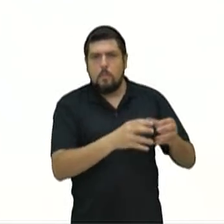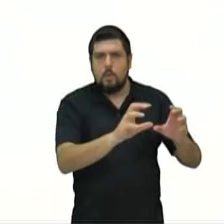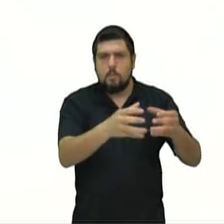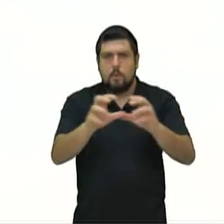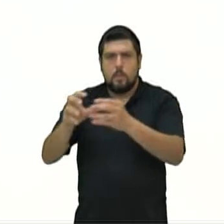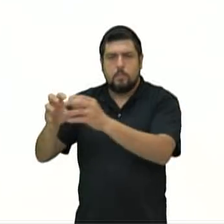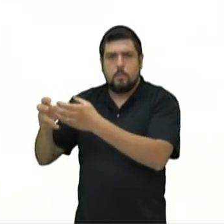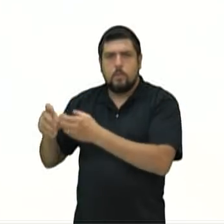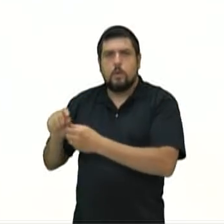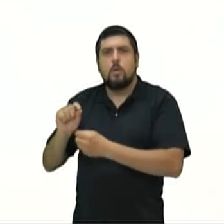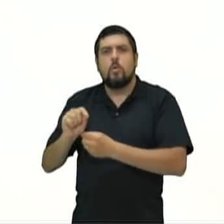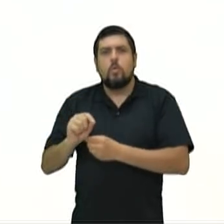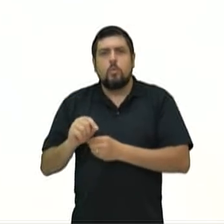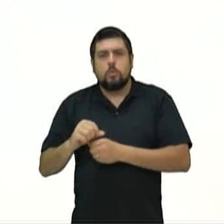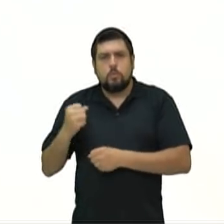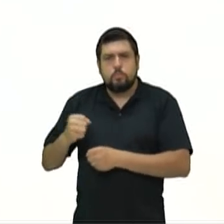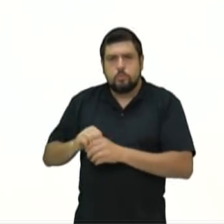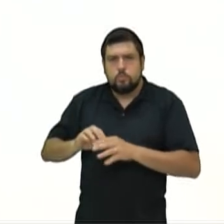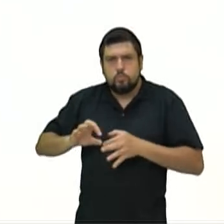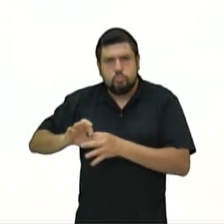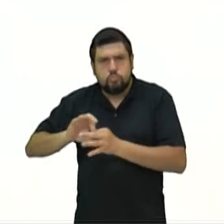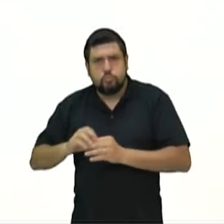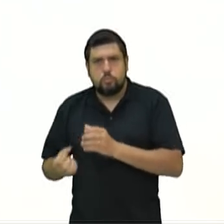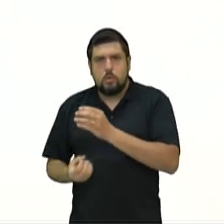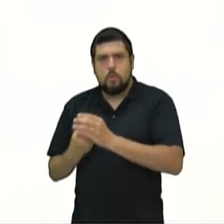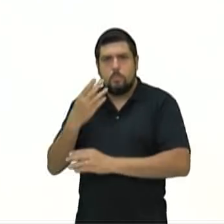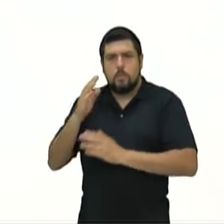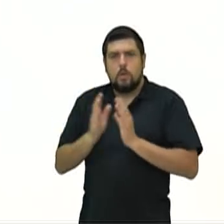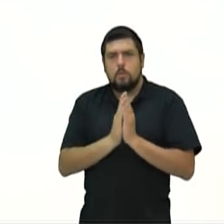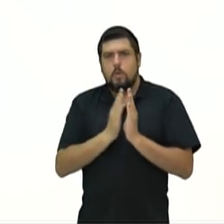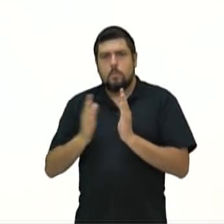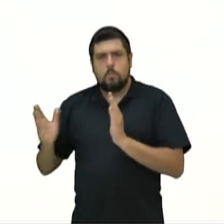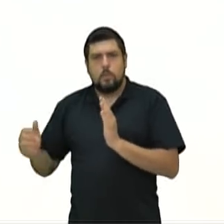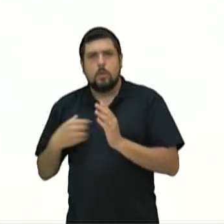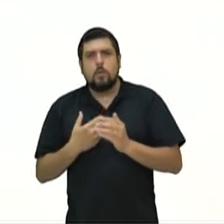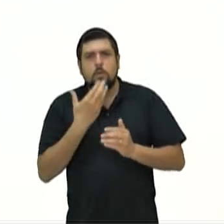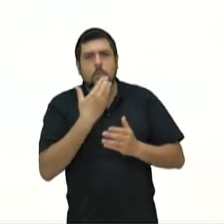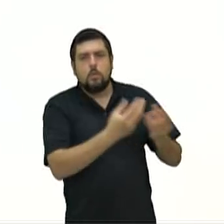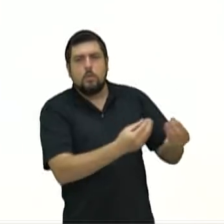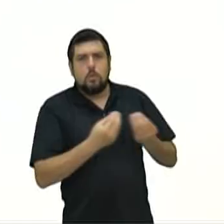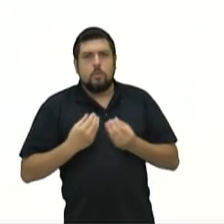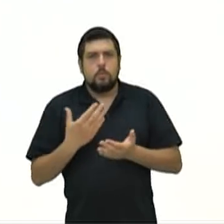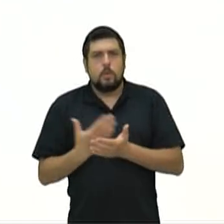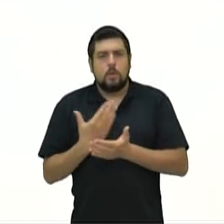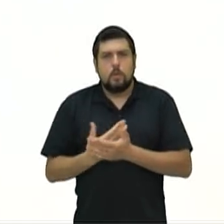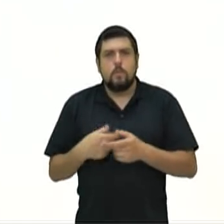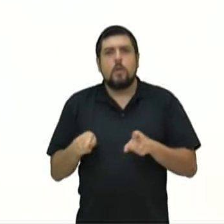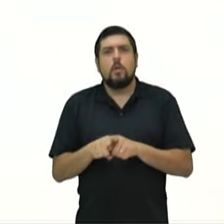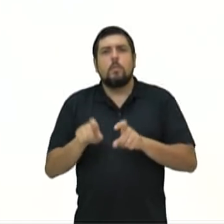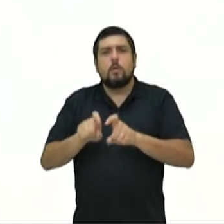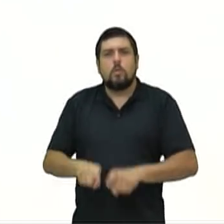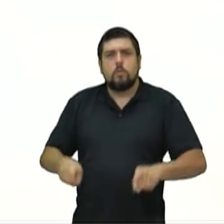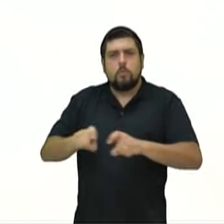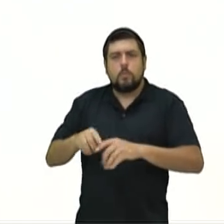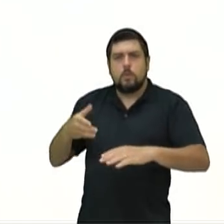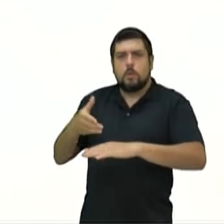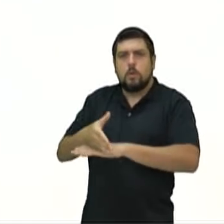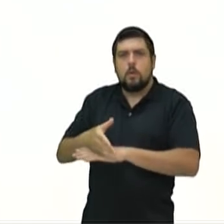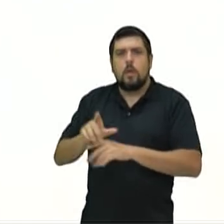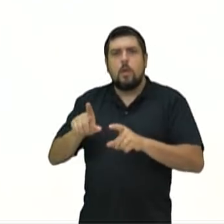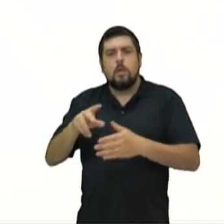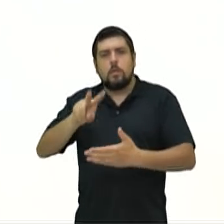para edificarem bibliotecas públicas por meio de doações de obras e com computadores para o acesso à leitura também pelos meios